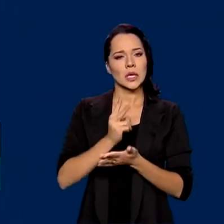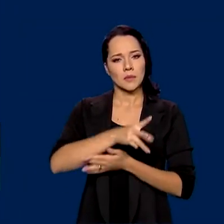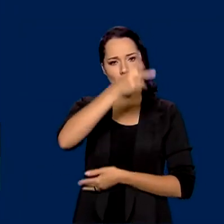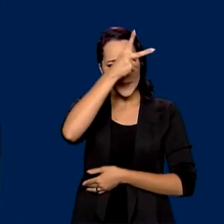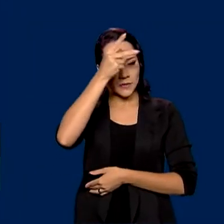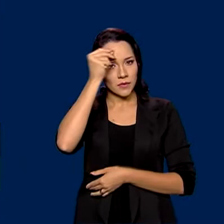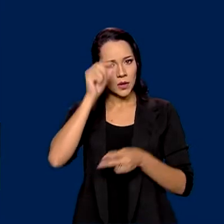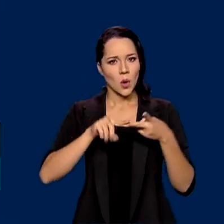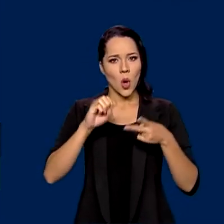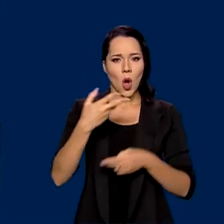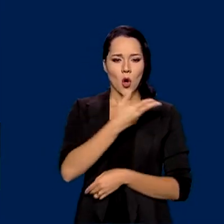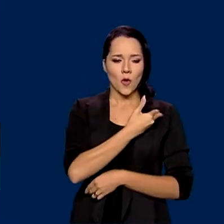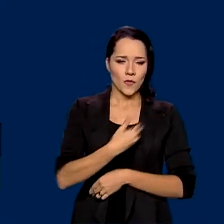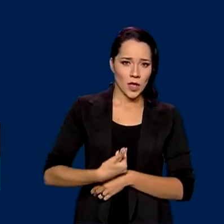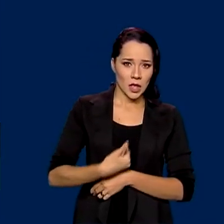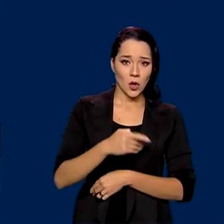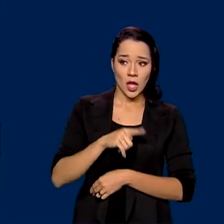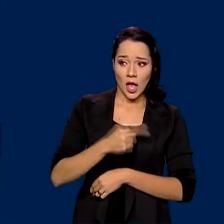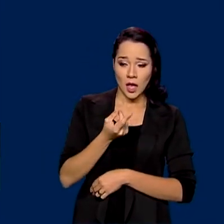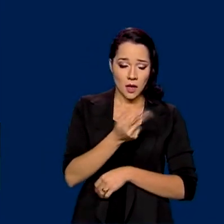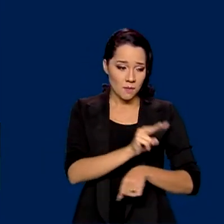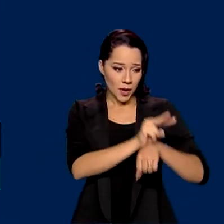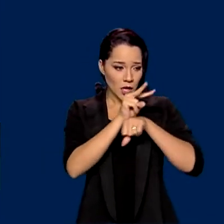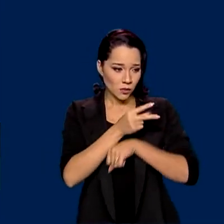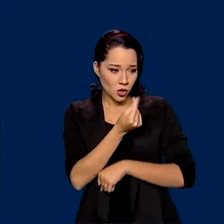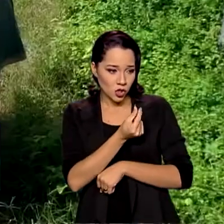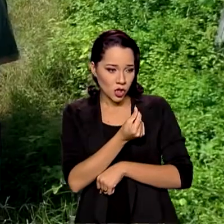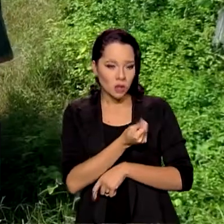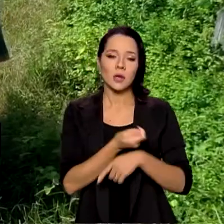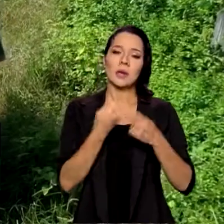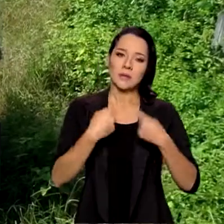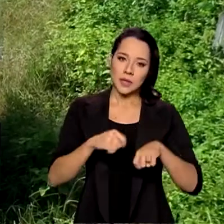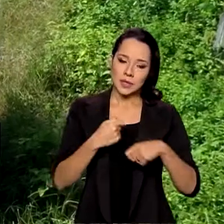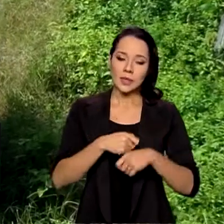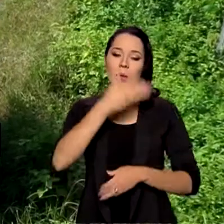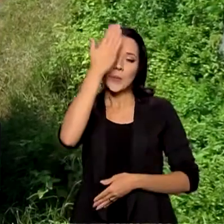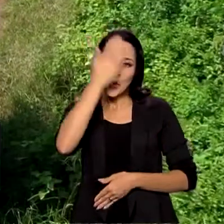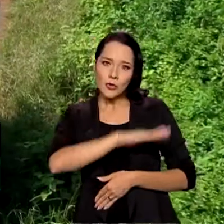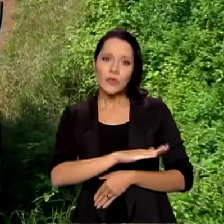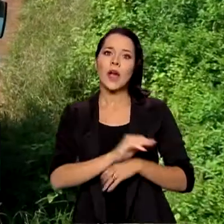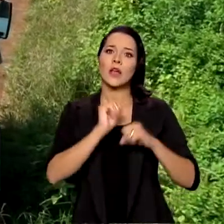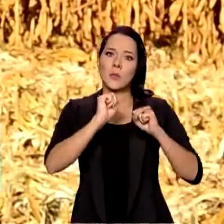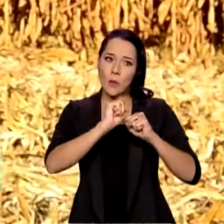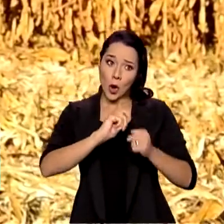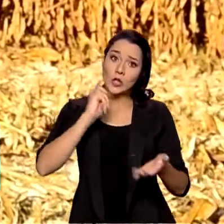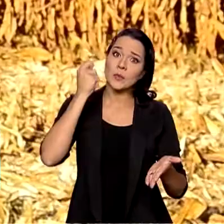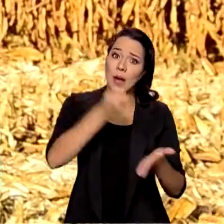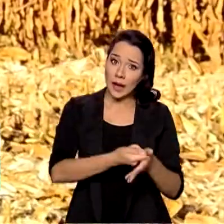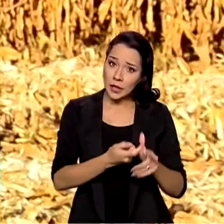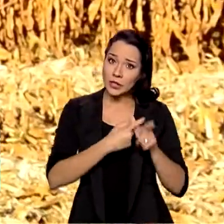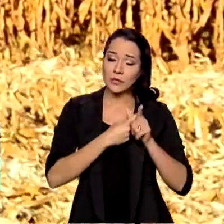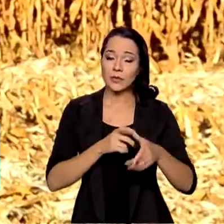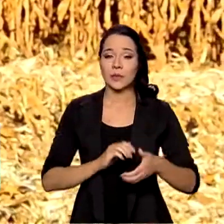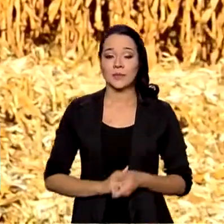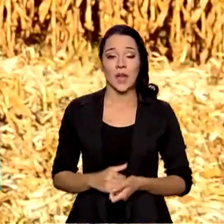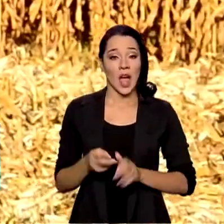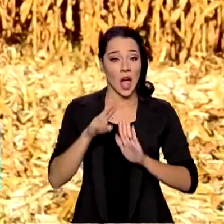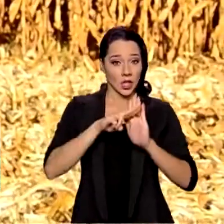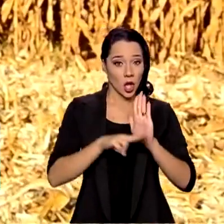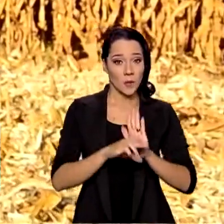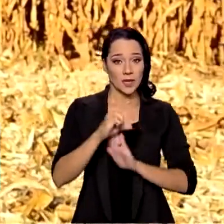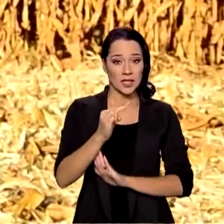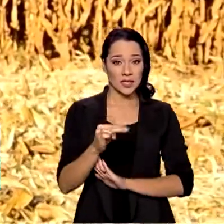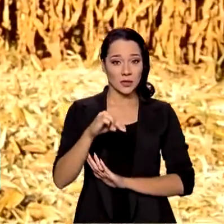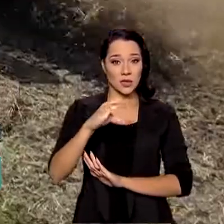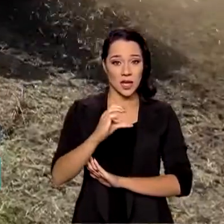prefeito ou governador quiser tomar dinheiro emprestado, vai precisar provar que pode pagar a dívida. A norma do